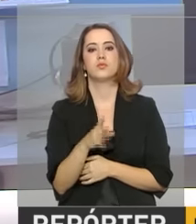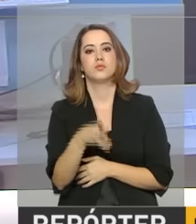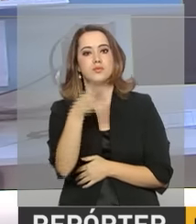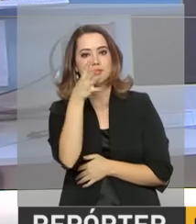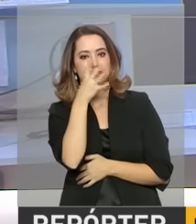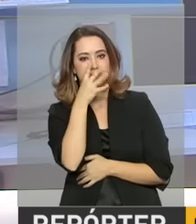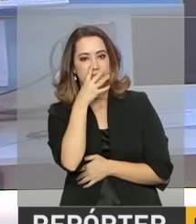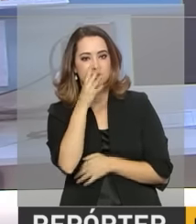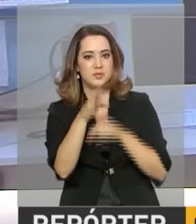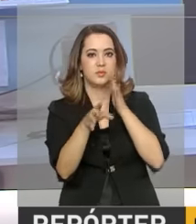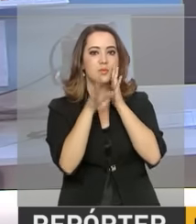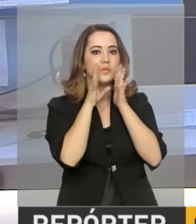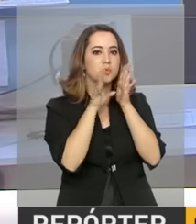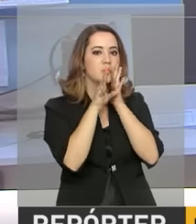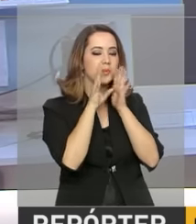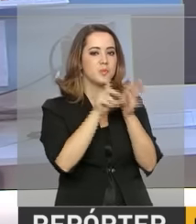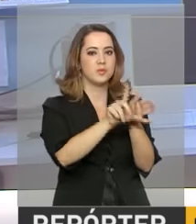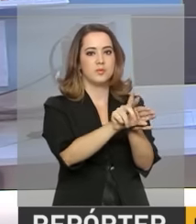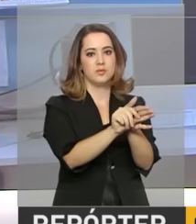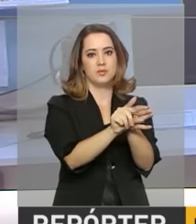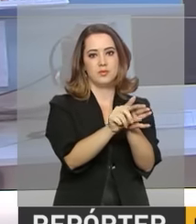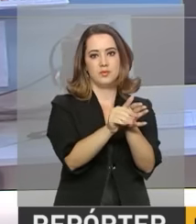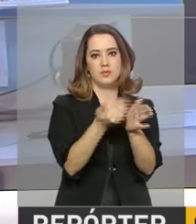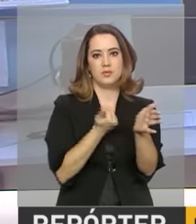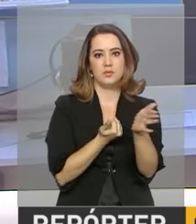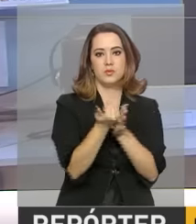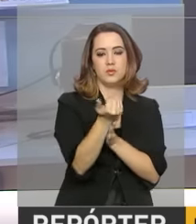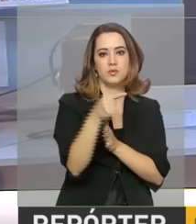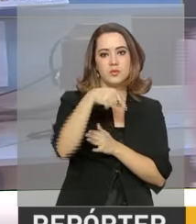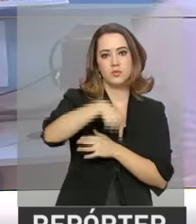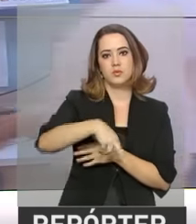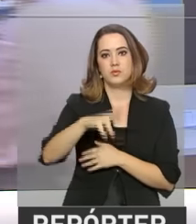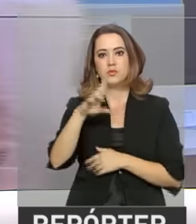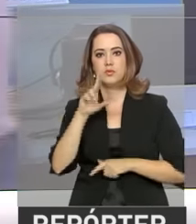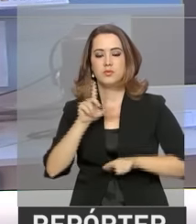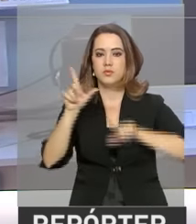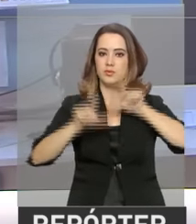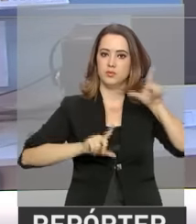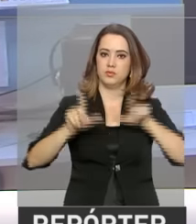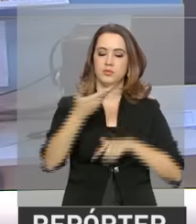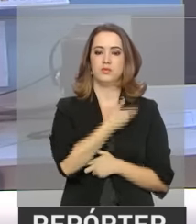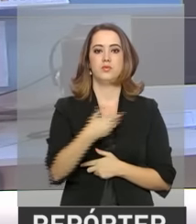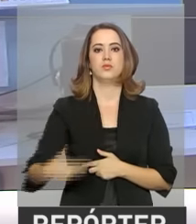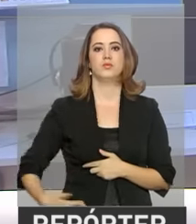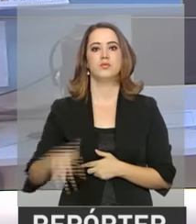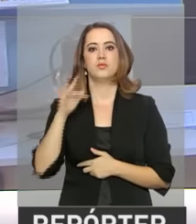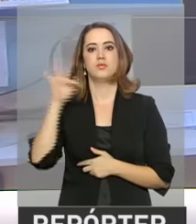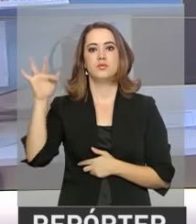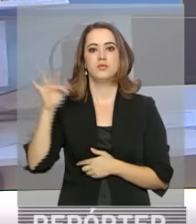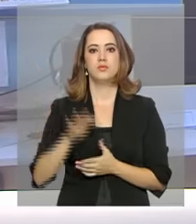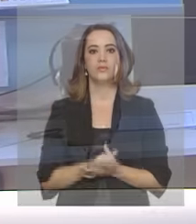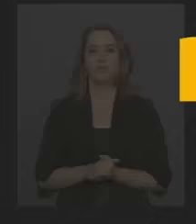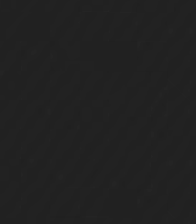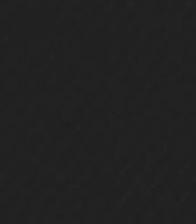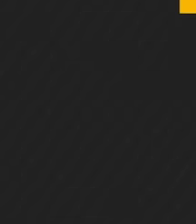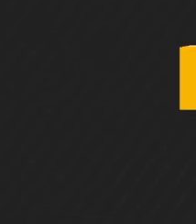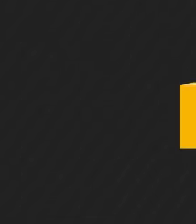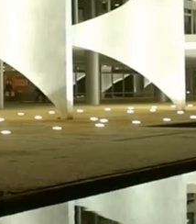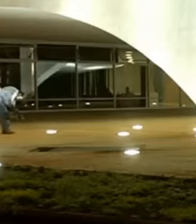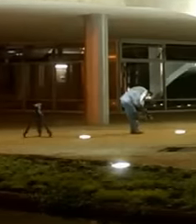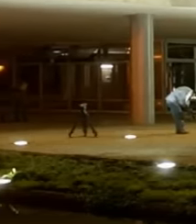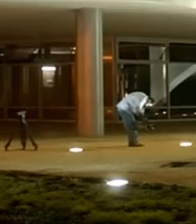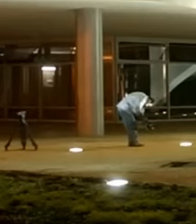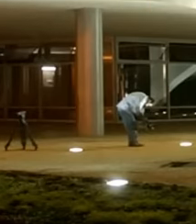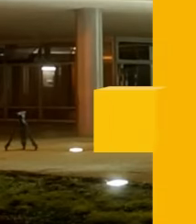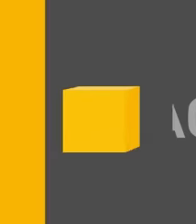NBR. Acompanhe também as novidades em nossas redes sociais. Continue com a gente aqui na NBR, a TV do Governo Federal. We'll be right back.